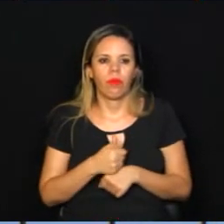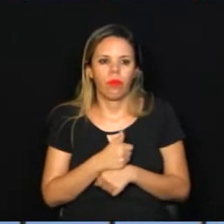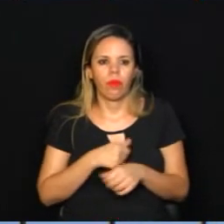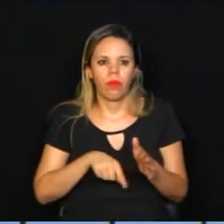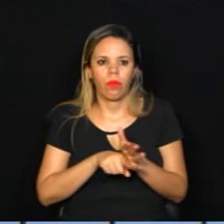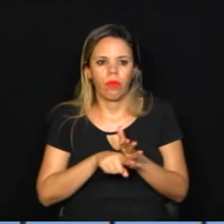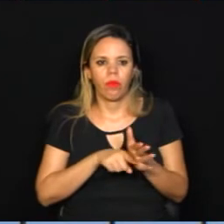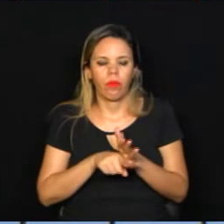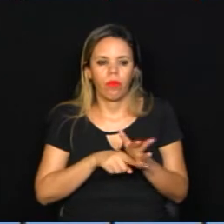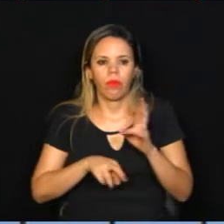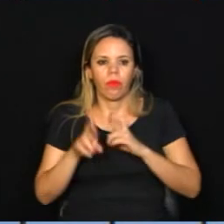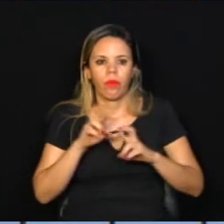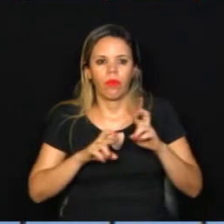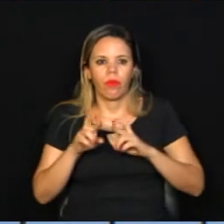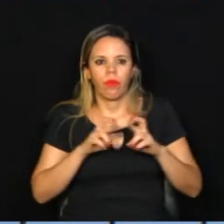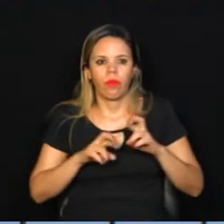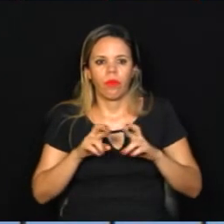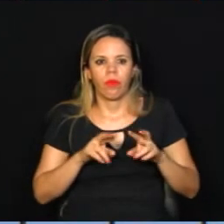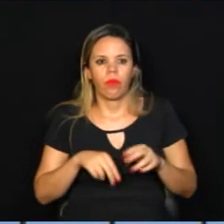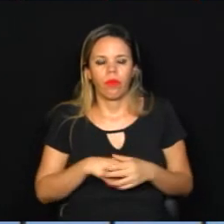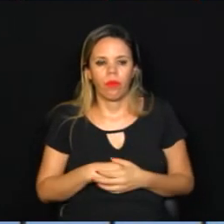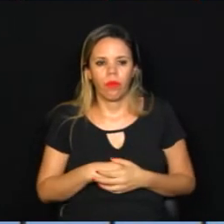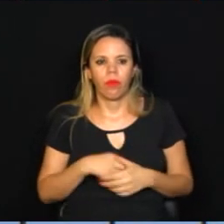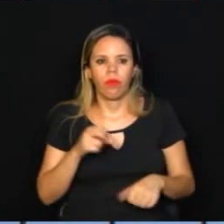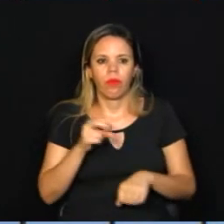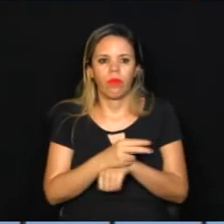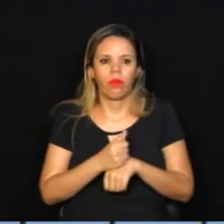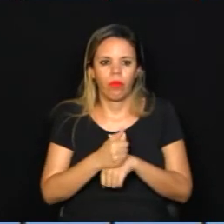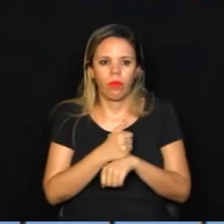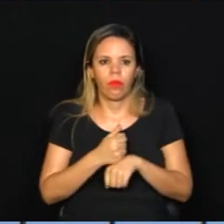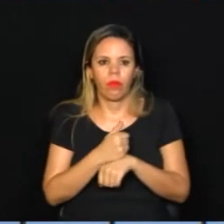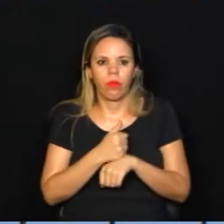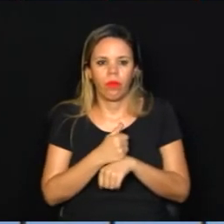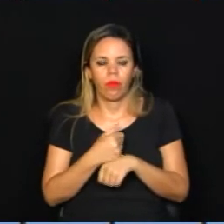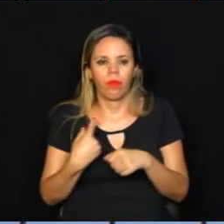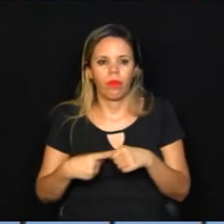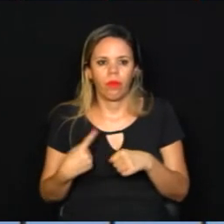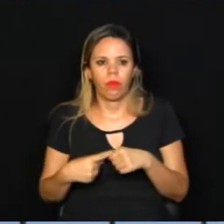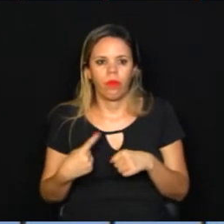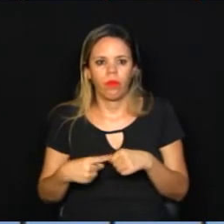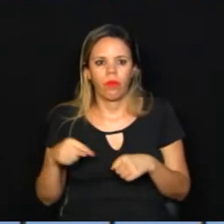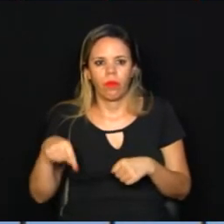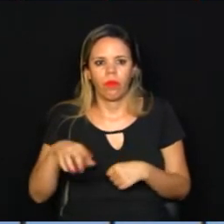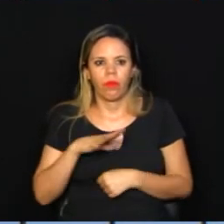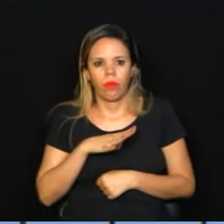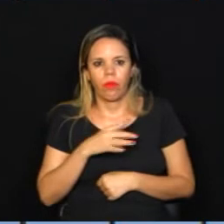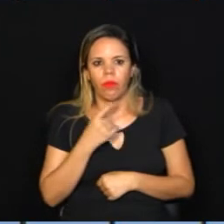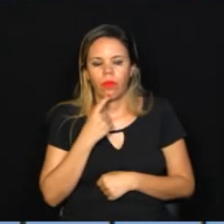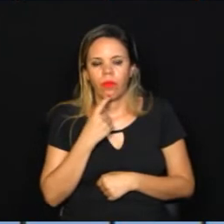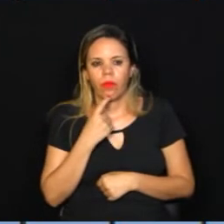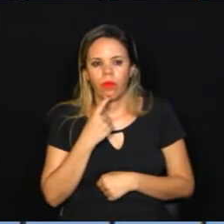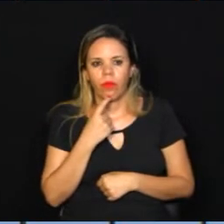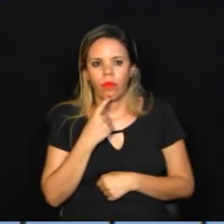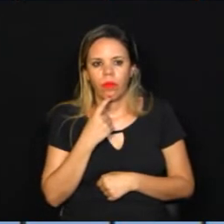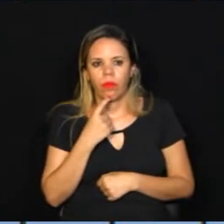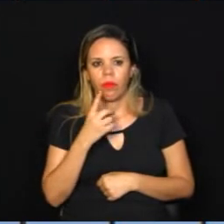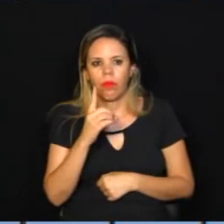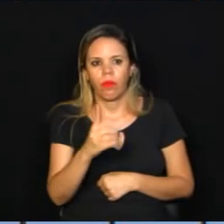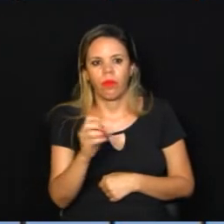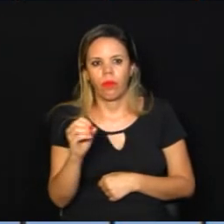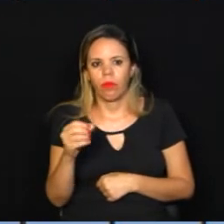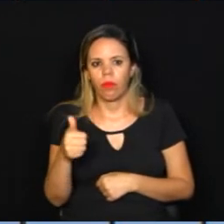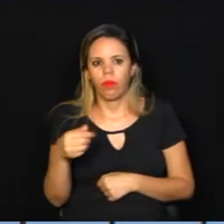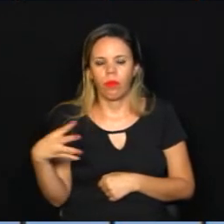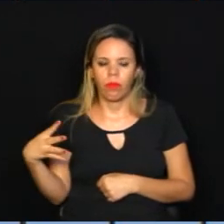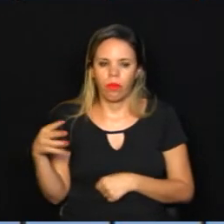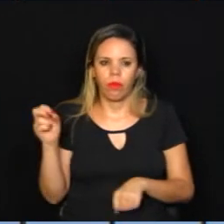censitário supervisor e para o cargo de agente censitário municipal. Aqui na cidade de Campinas são